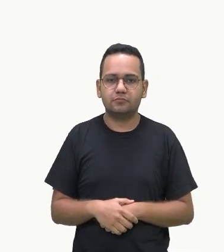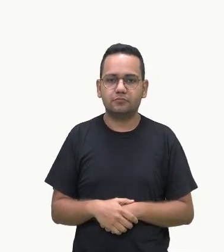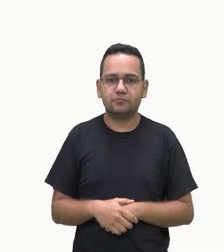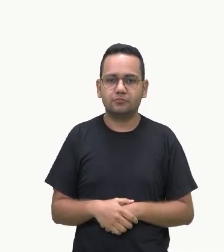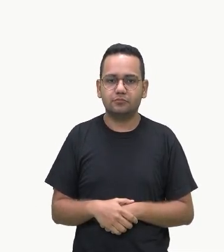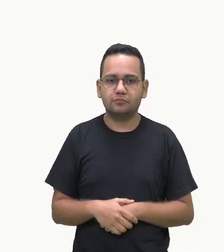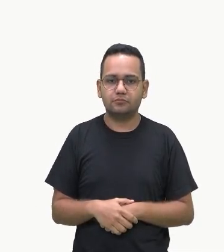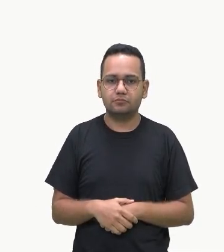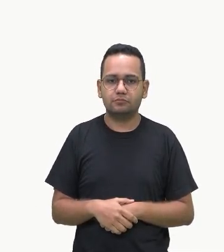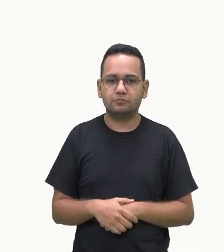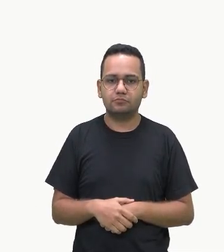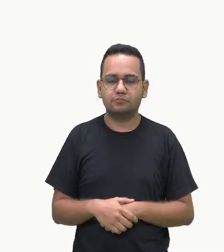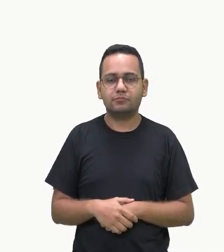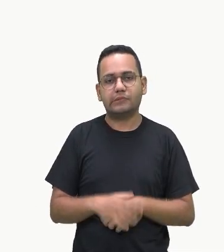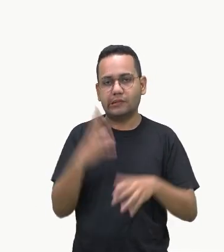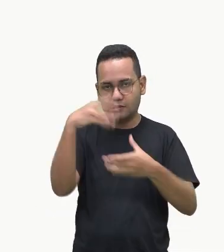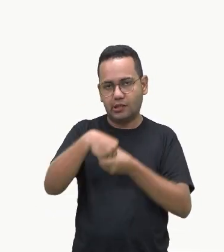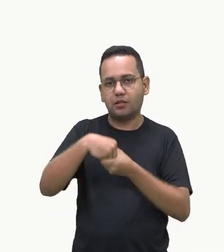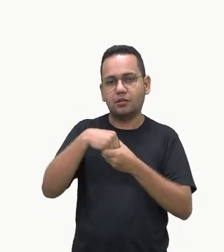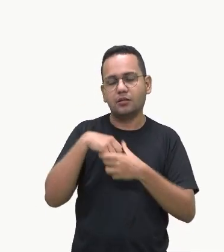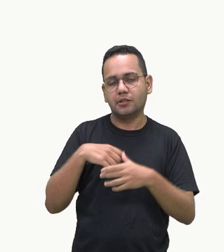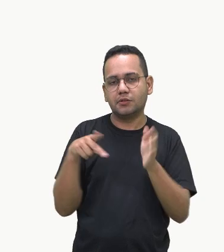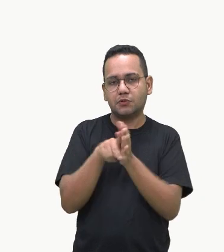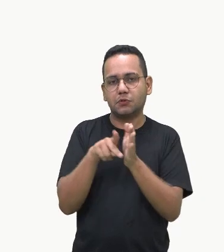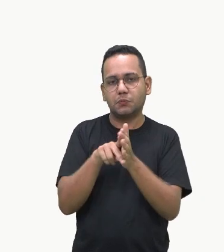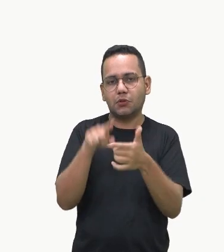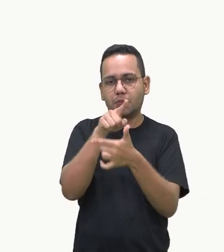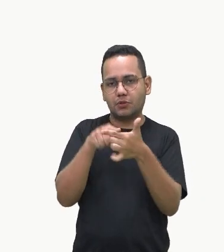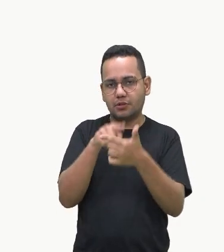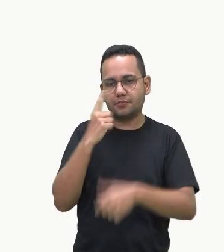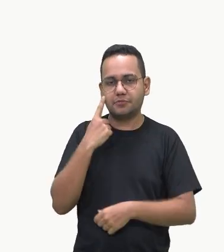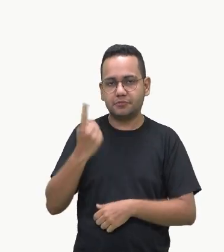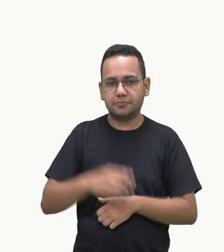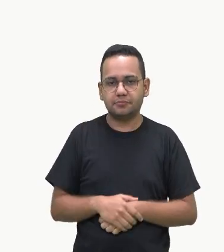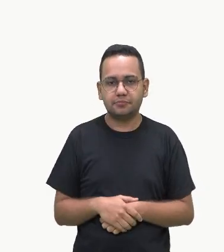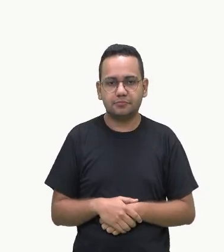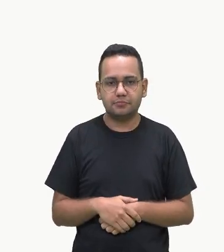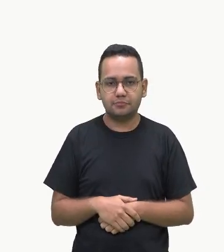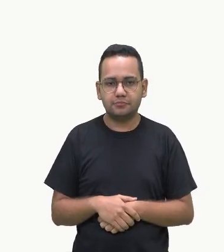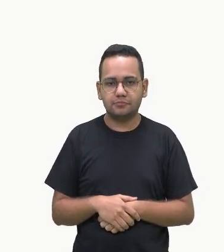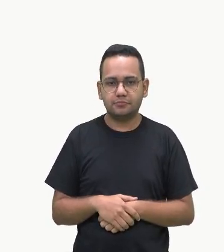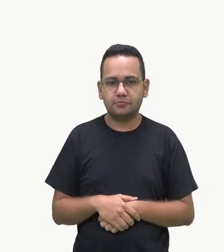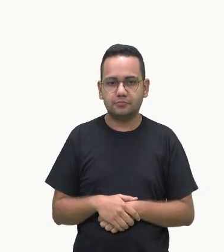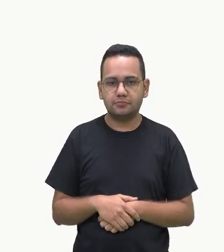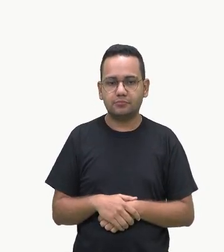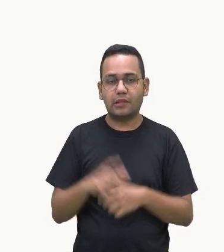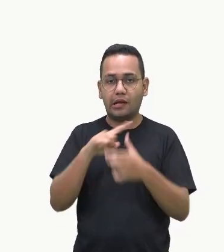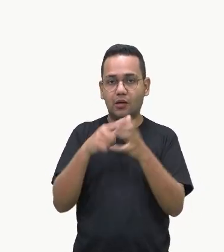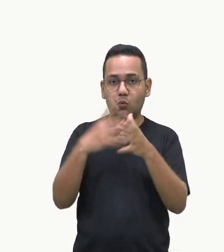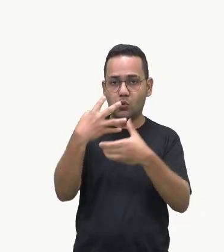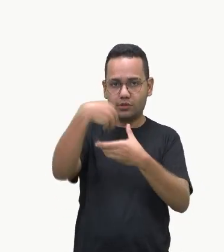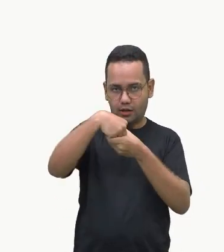do ângulo que está aqui dentro dele, que também nós chamamos de ângulo